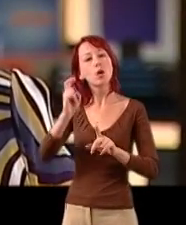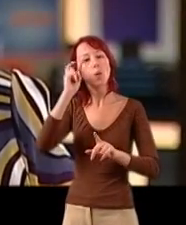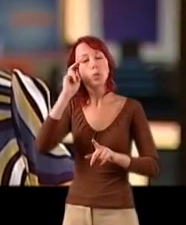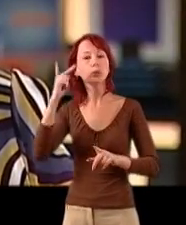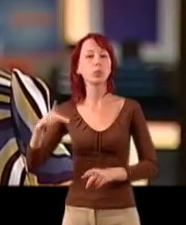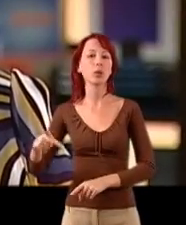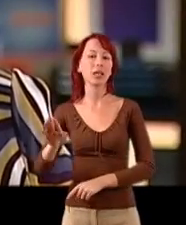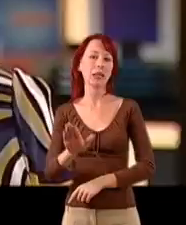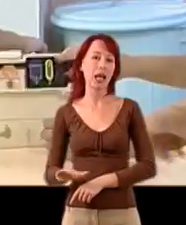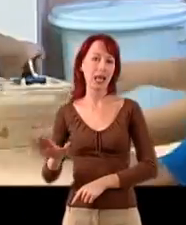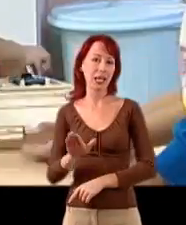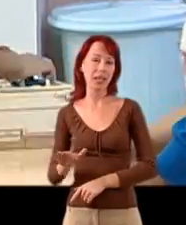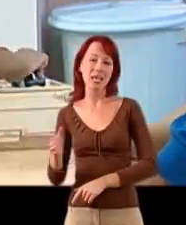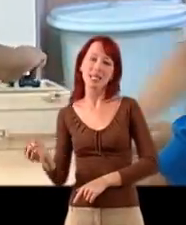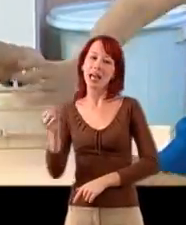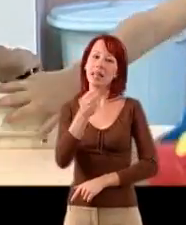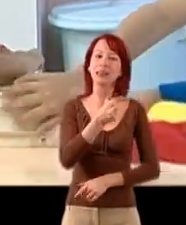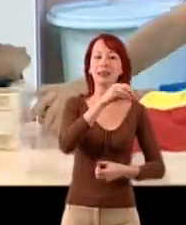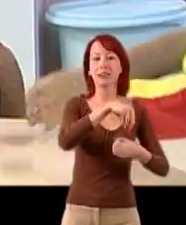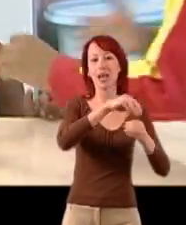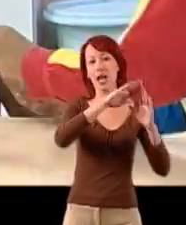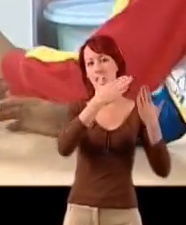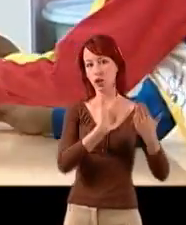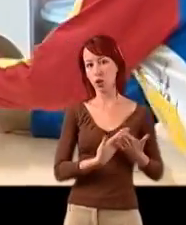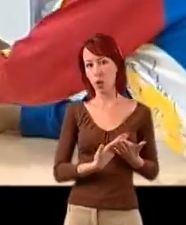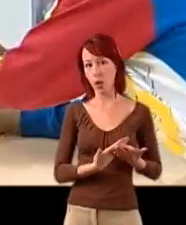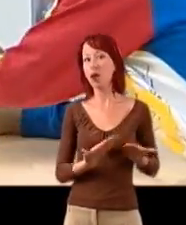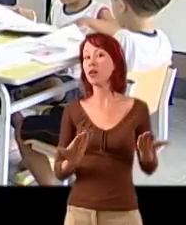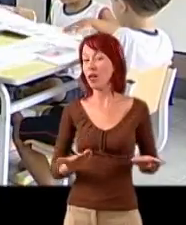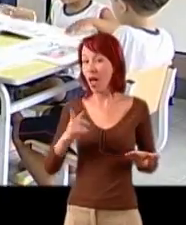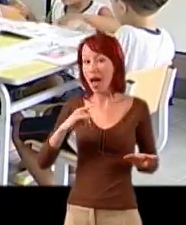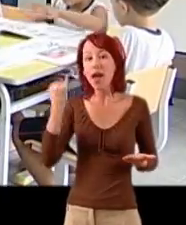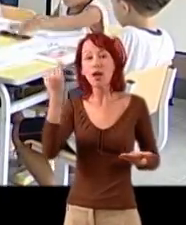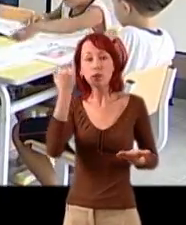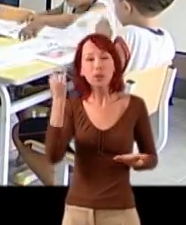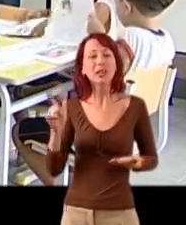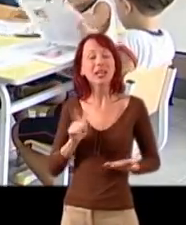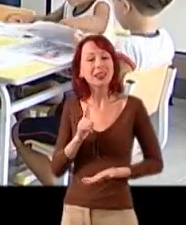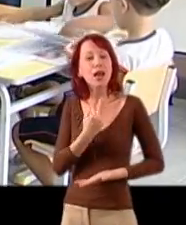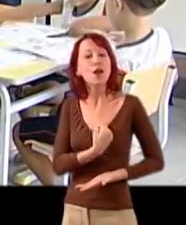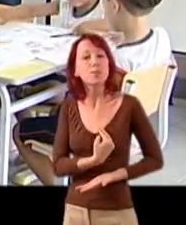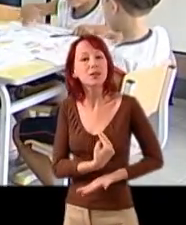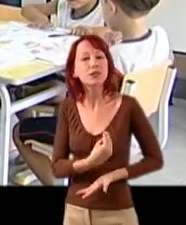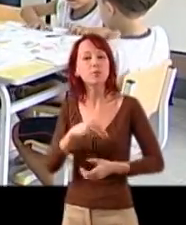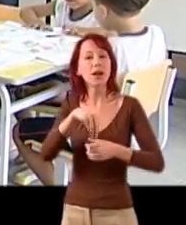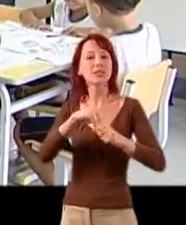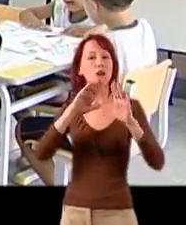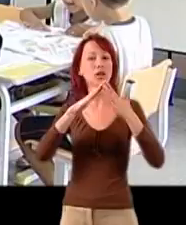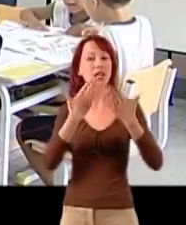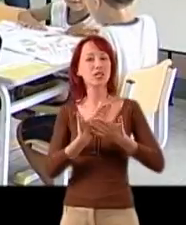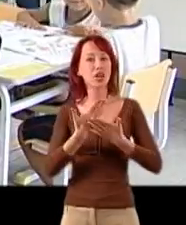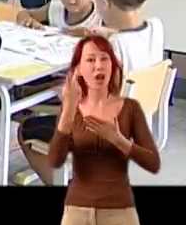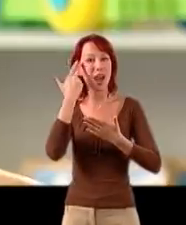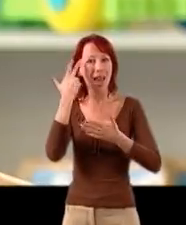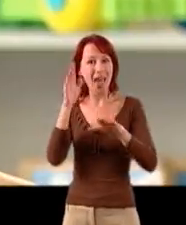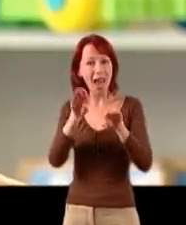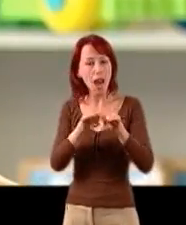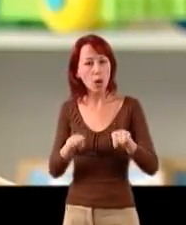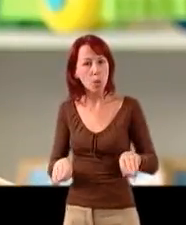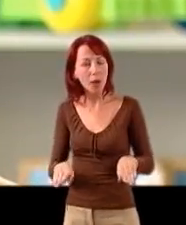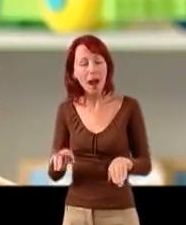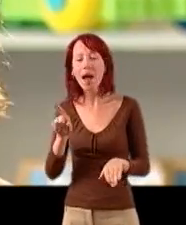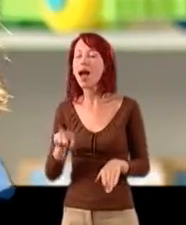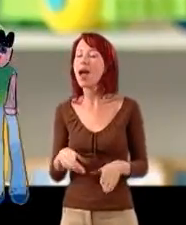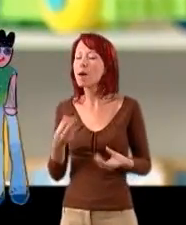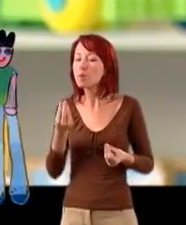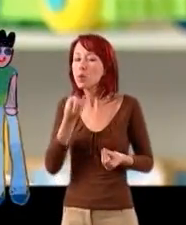criança traz para a escola. A importância dele estar participando da escola regular, eu acho que dá um estímulo muito grande, né, desse